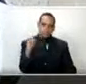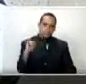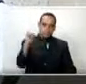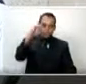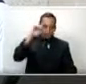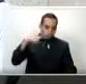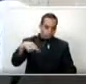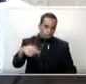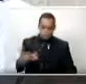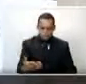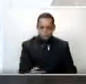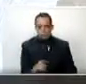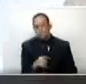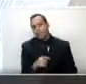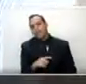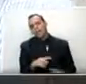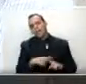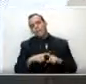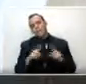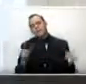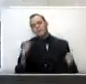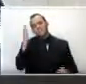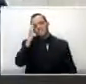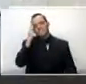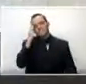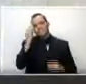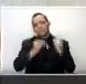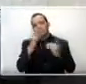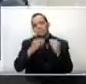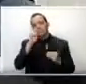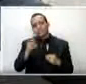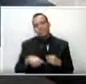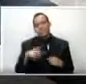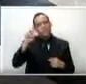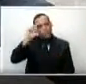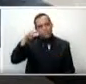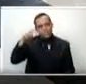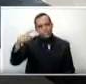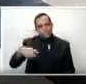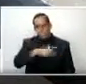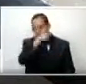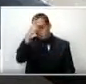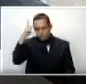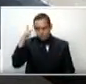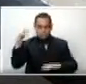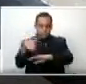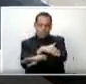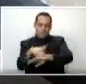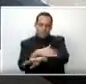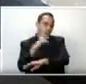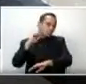dia. Porém, não se pode negar o transtorno que causam na rotina dos moradores das vias onde são realizadas.